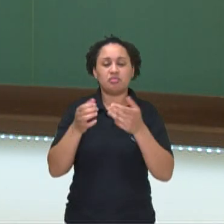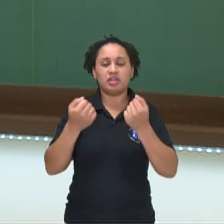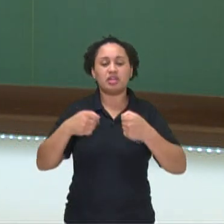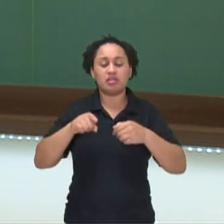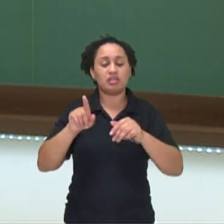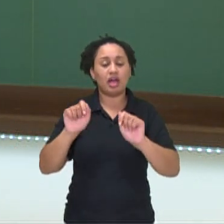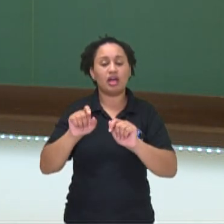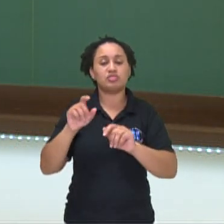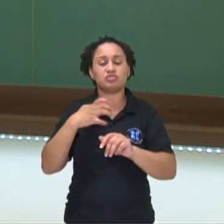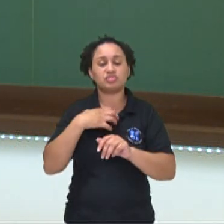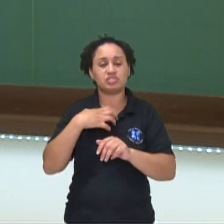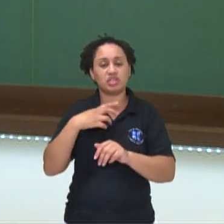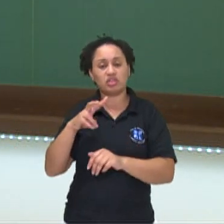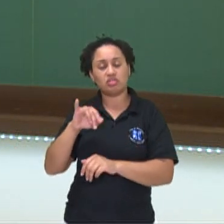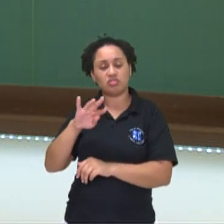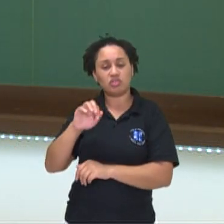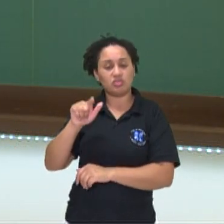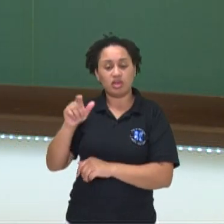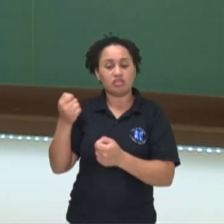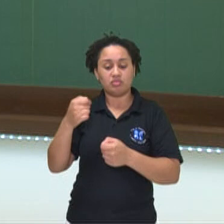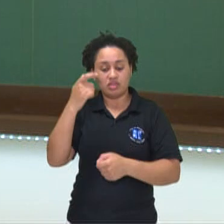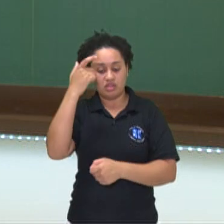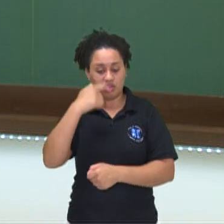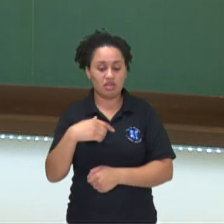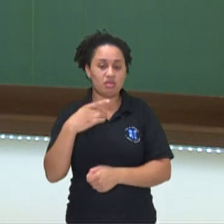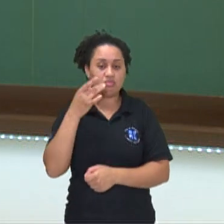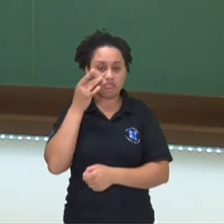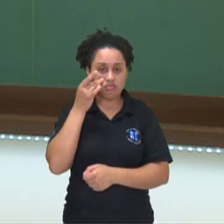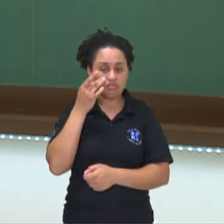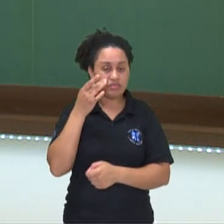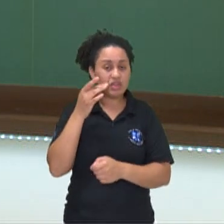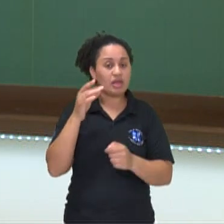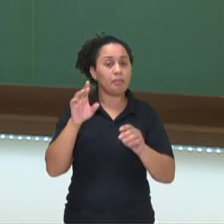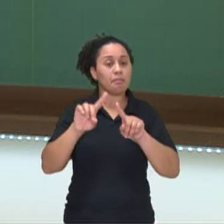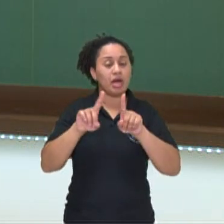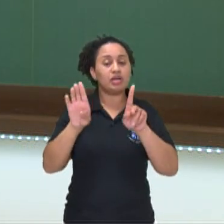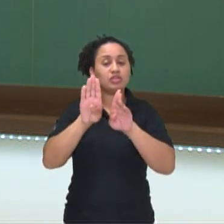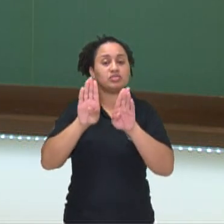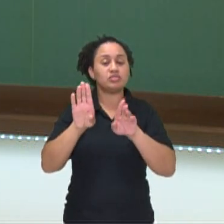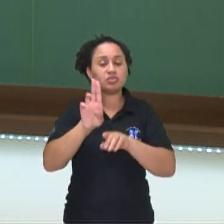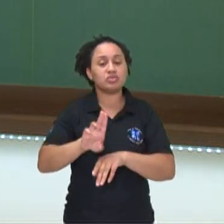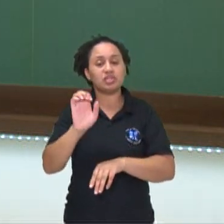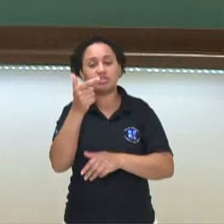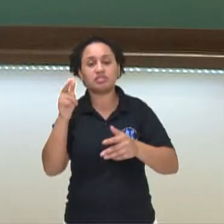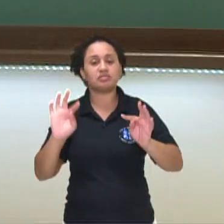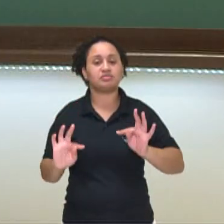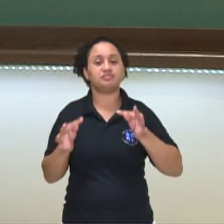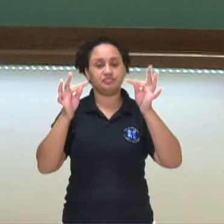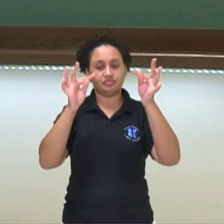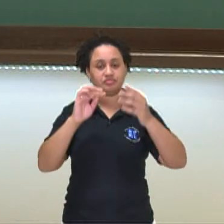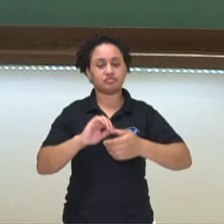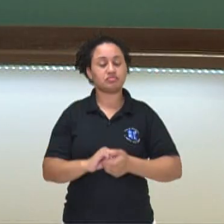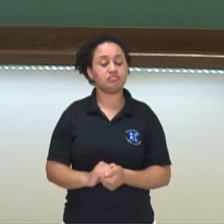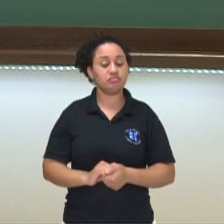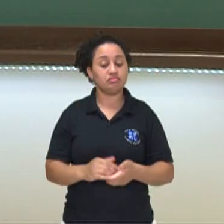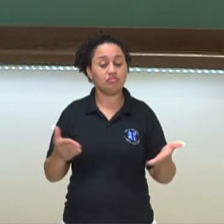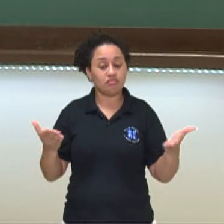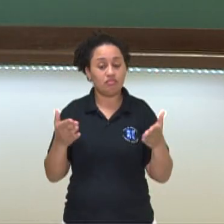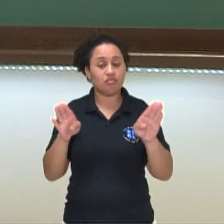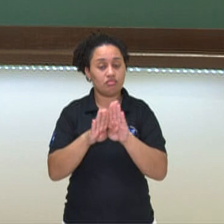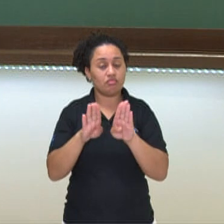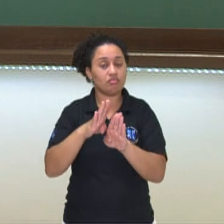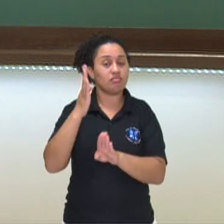necessidade física dessas conexões, mas utilizando outros elementos tecnológicos. E atualmente também sabe-se